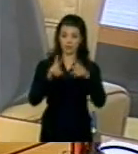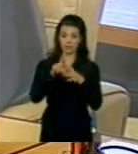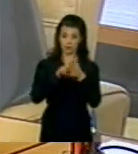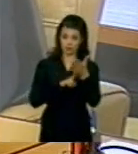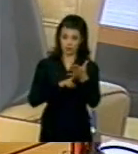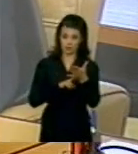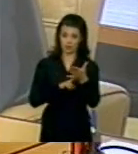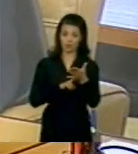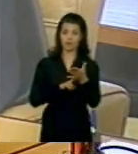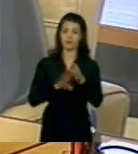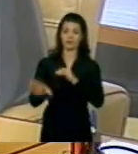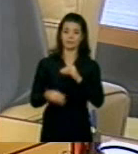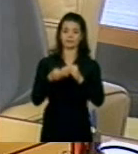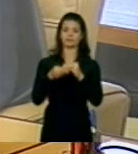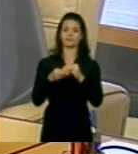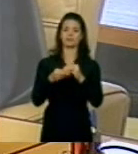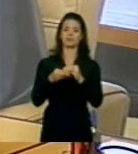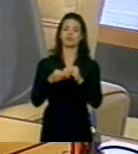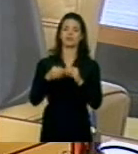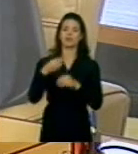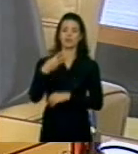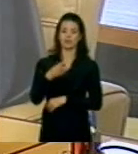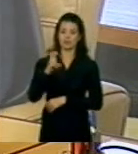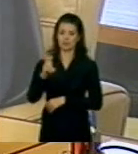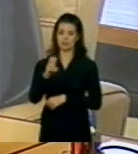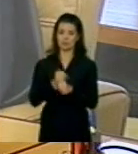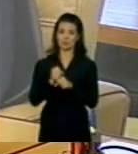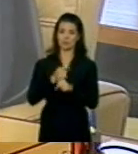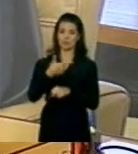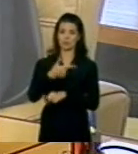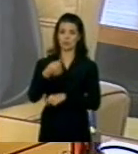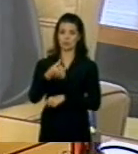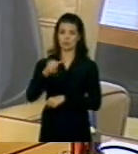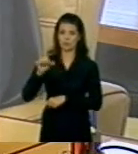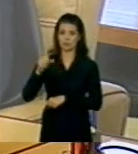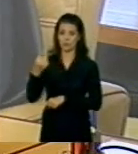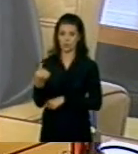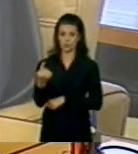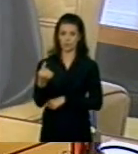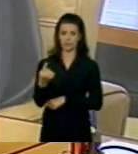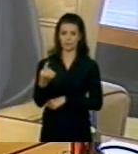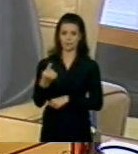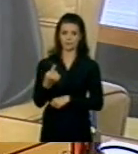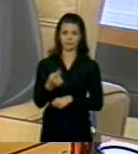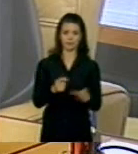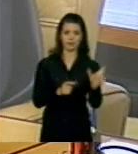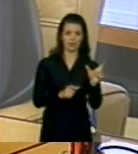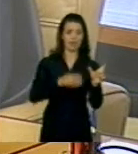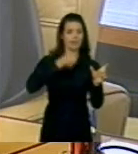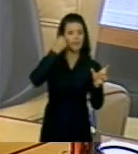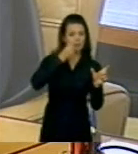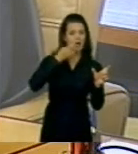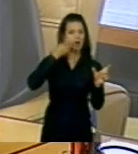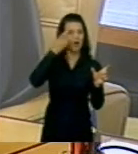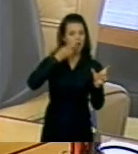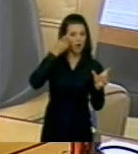instituída pela Emenda 35, em 2001, que substituiu a expressão "os deputados e